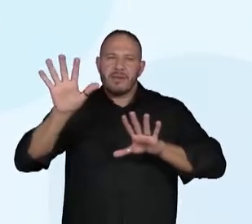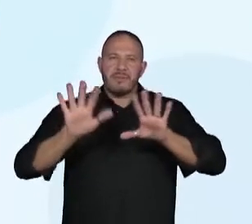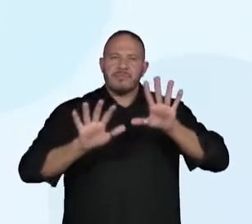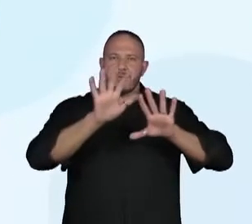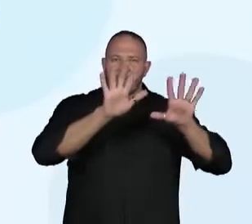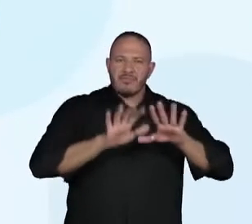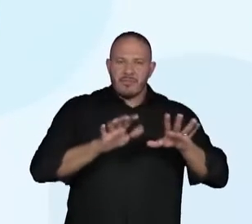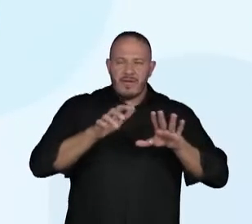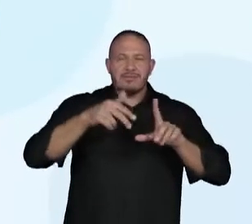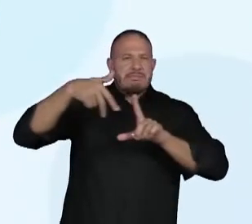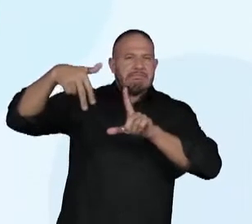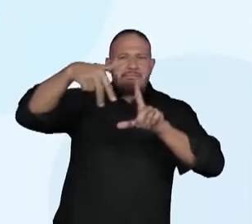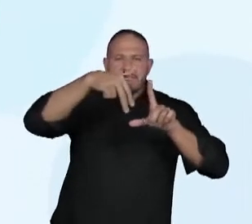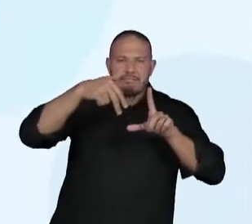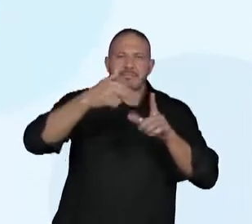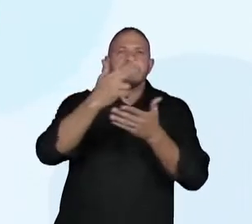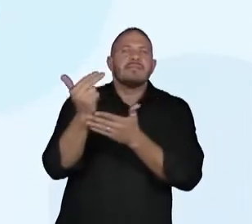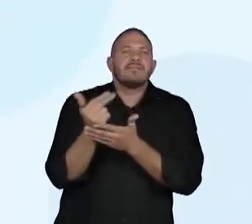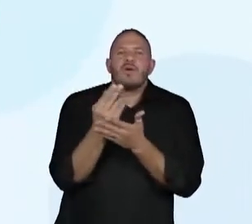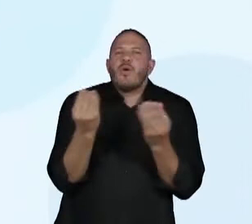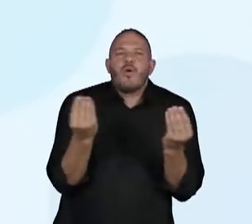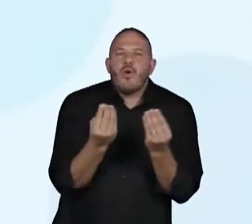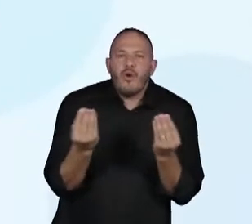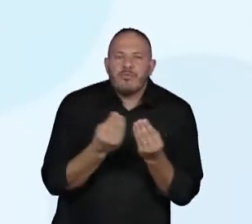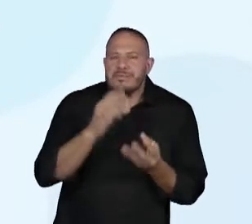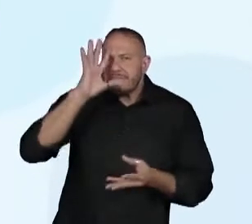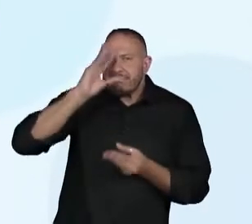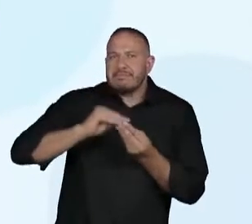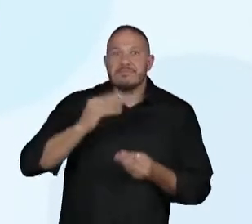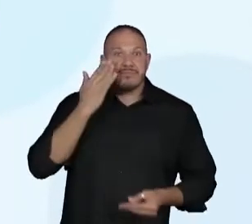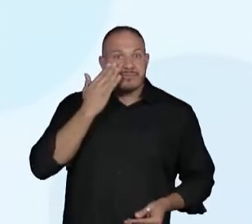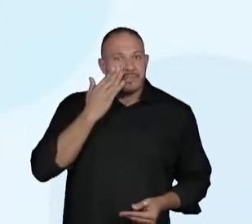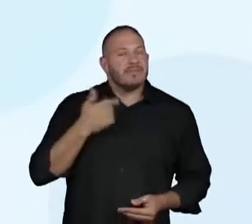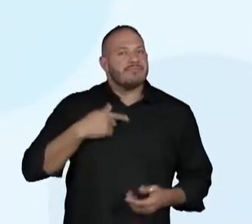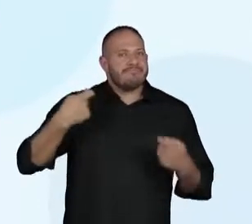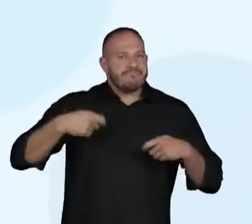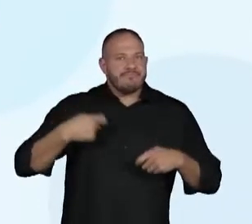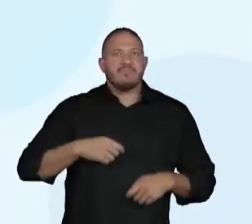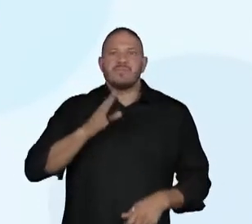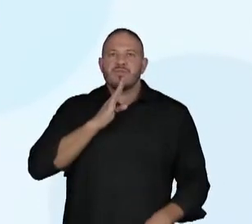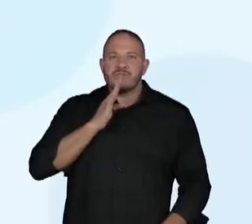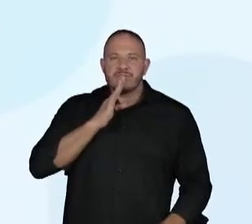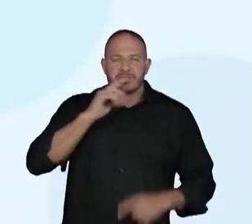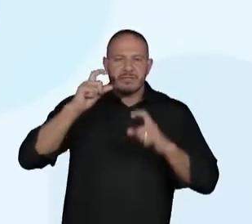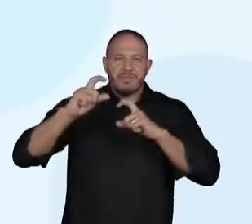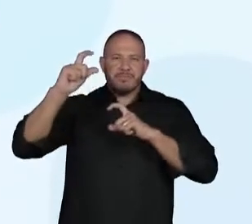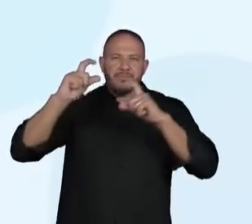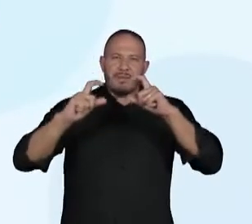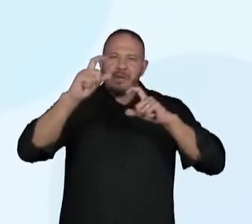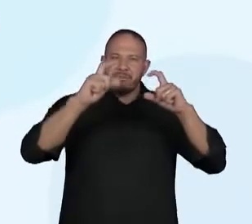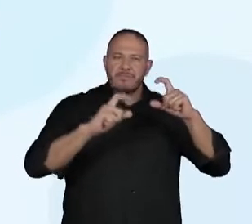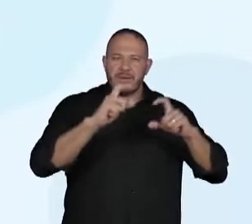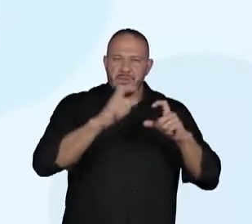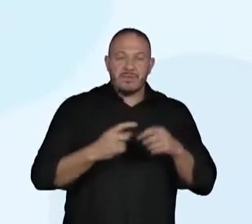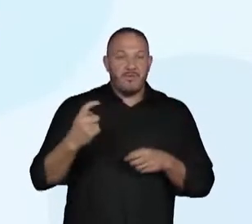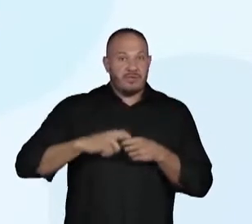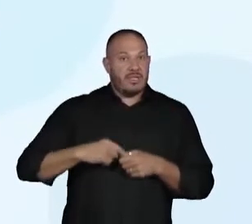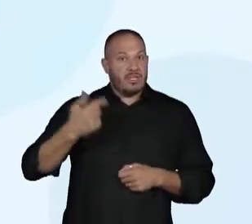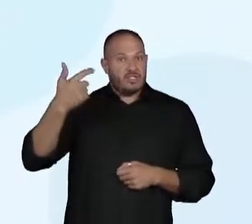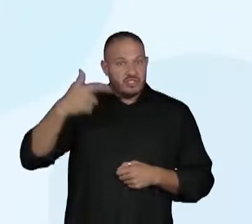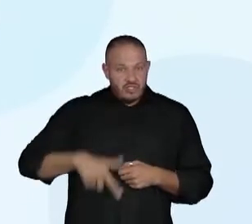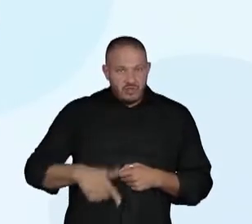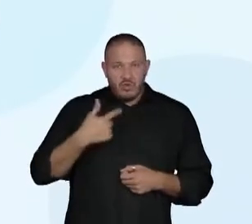desenhos? Para entendermos como isso funciona, temos que conhecer o pixel. Vamos retomar a linguagem